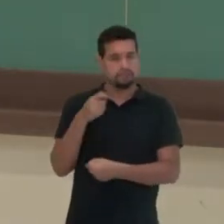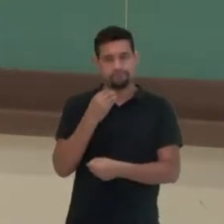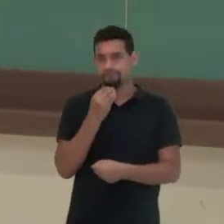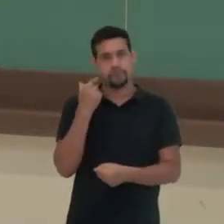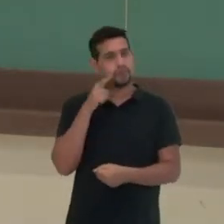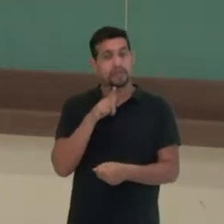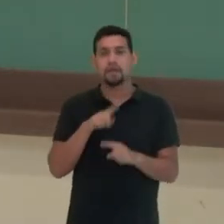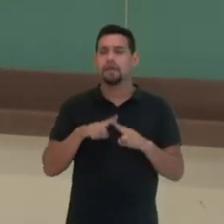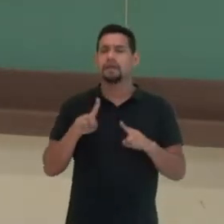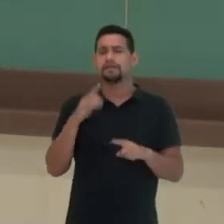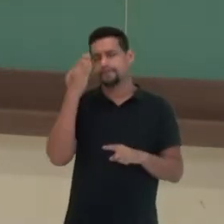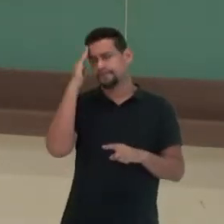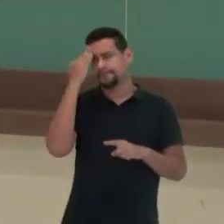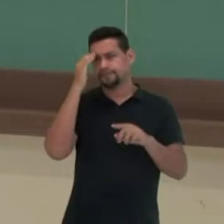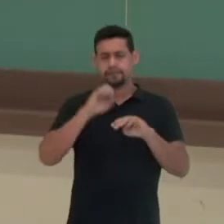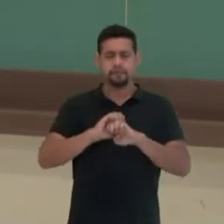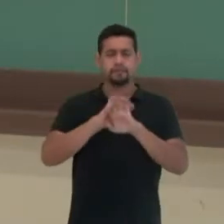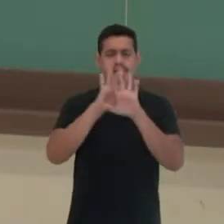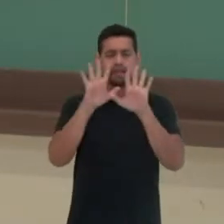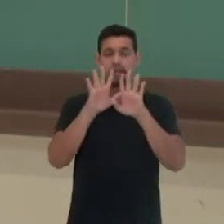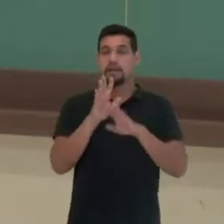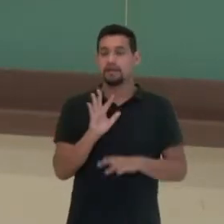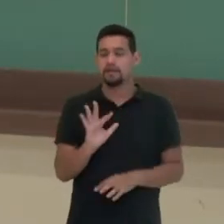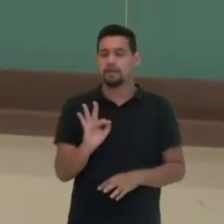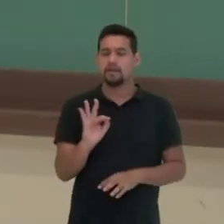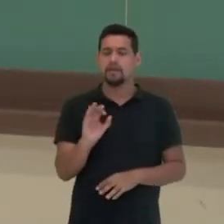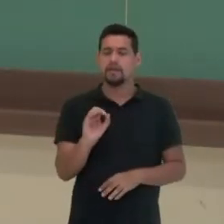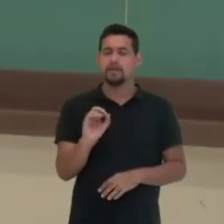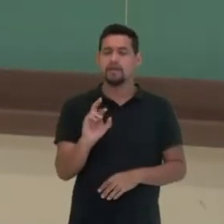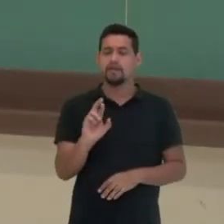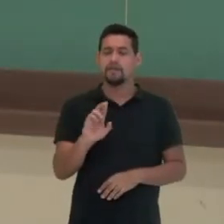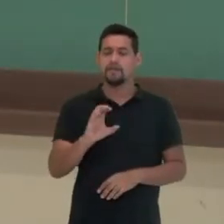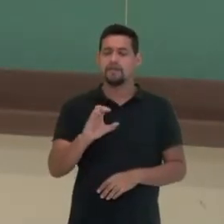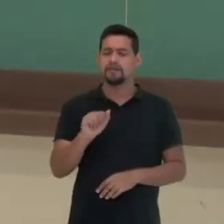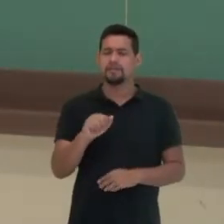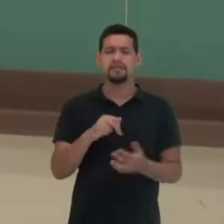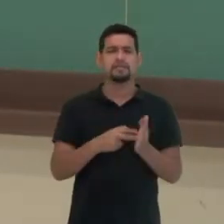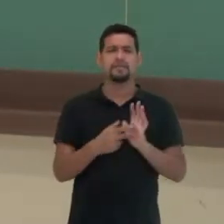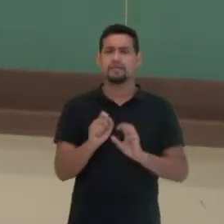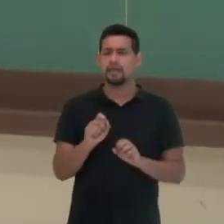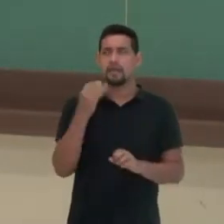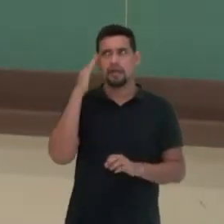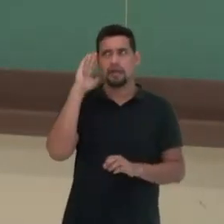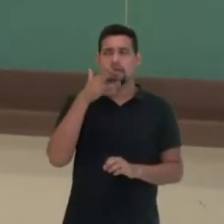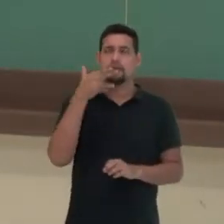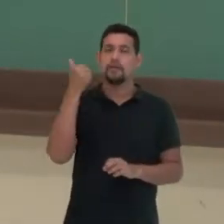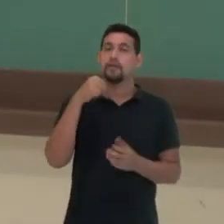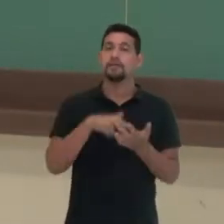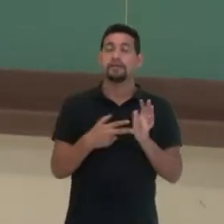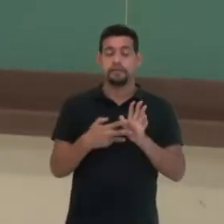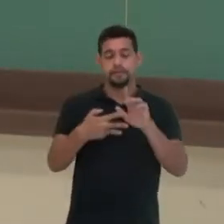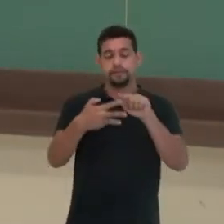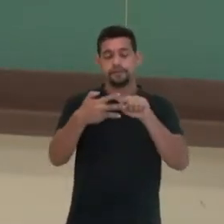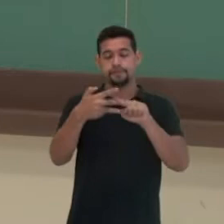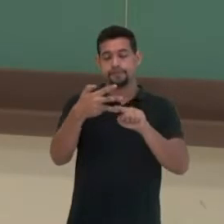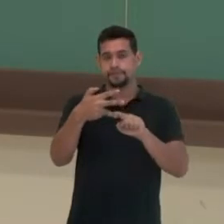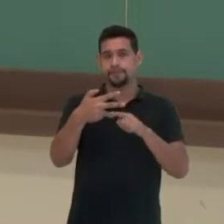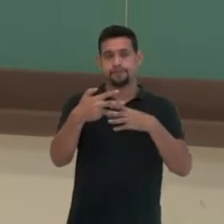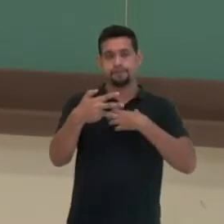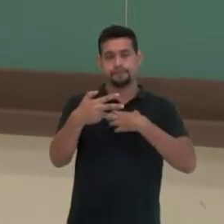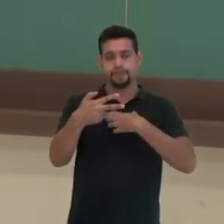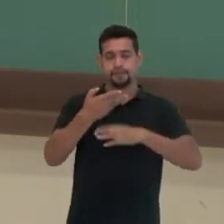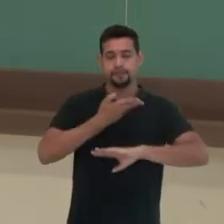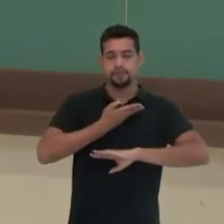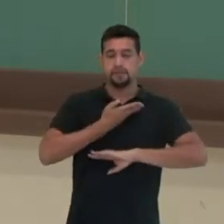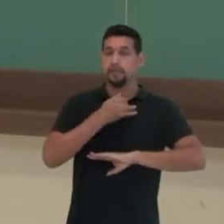para entender força, o que é força, né? Para a gente entender melhor, é necessário três situações.